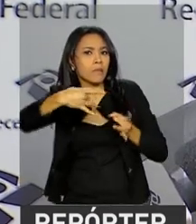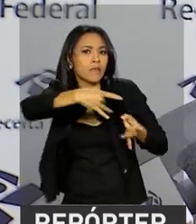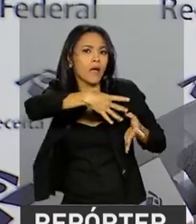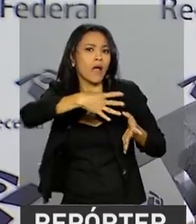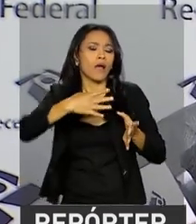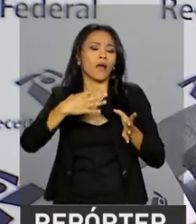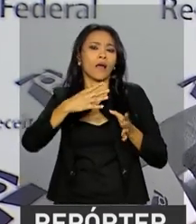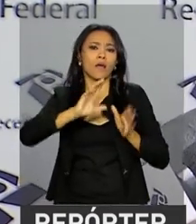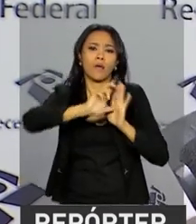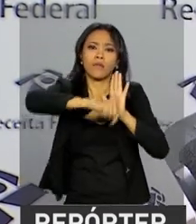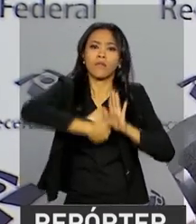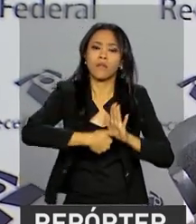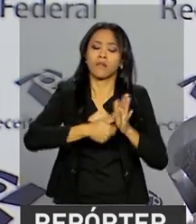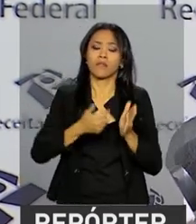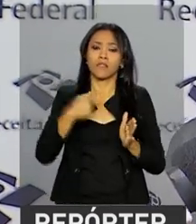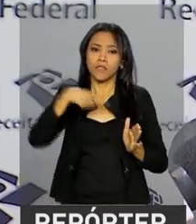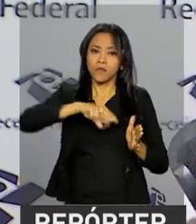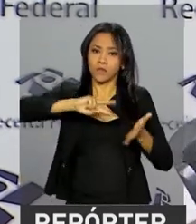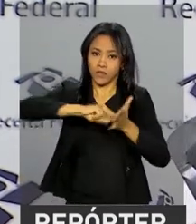movimento acontece,